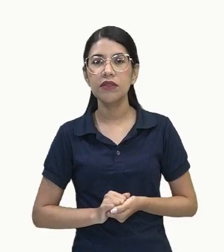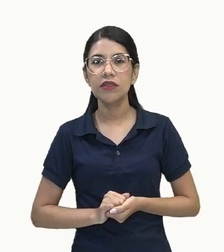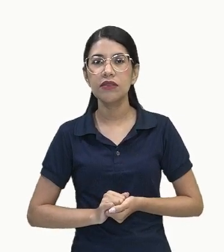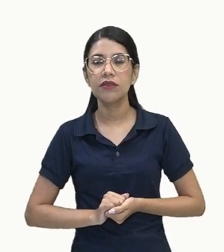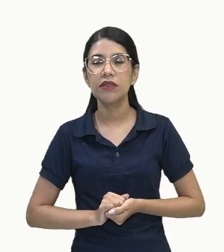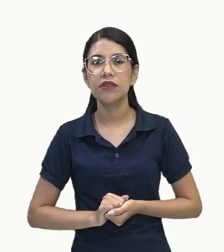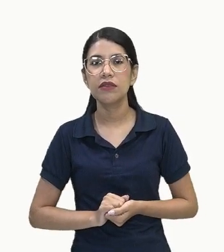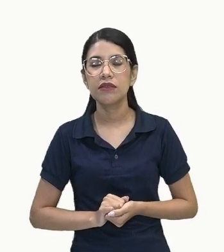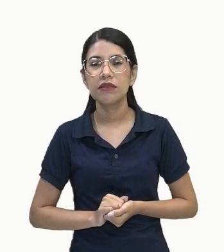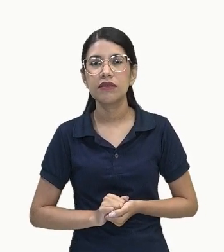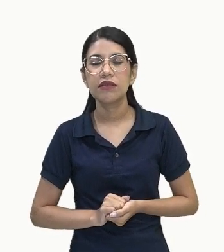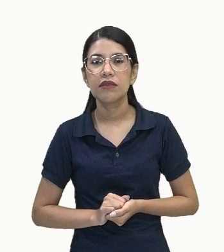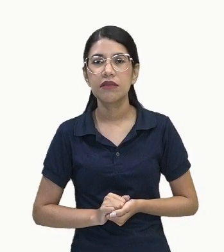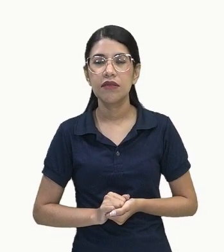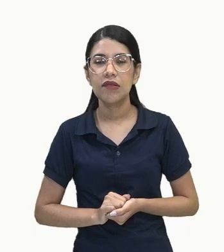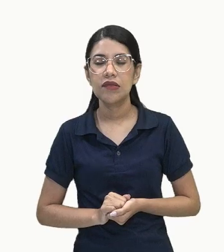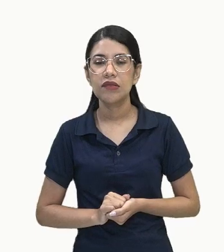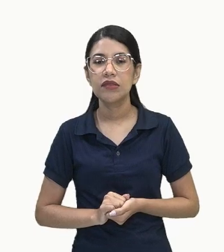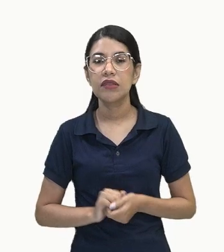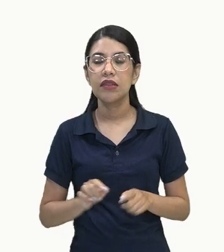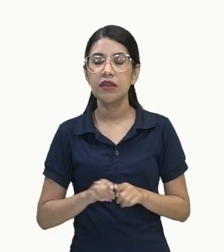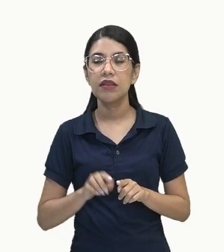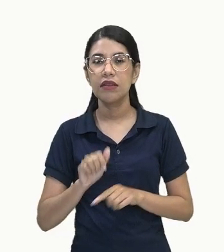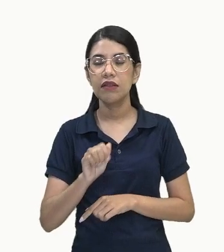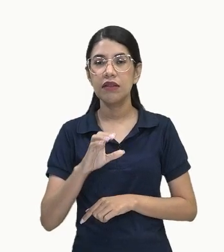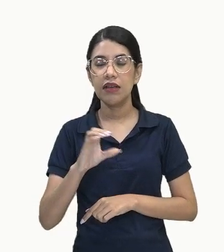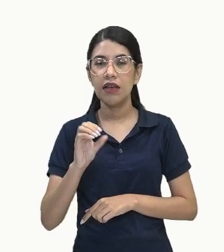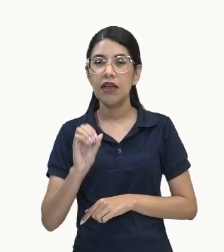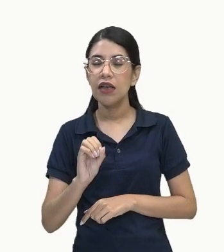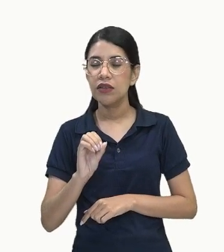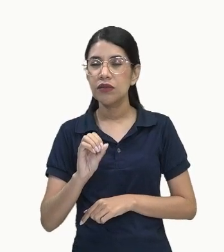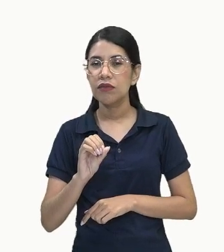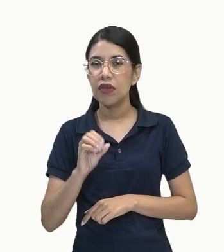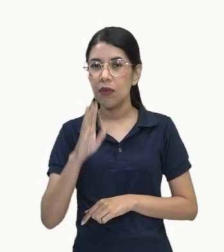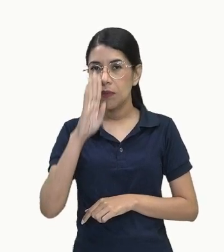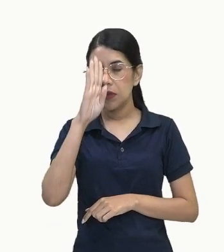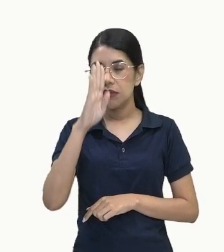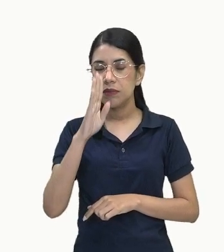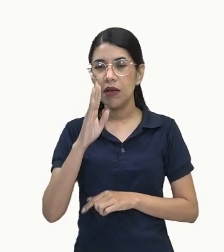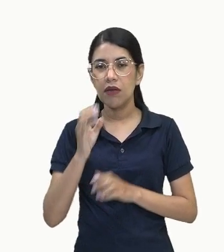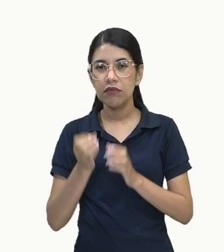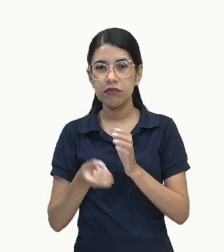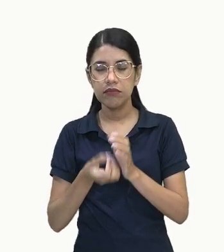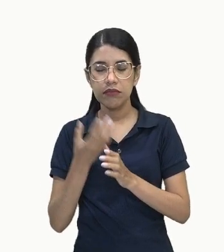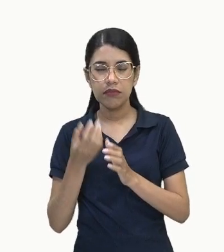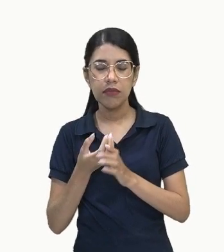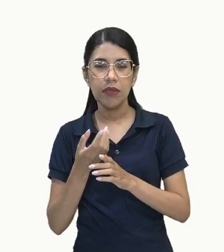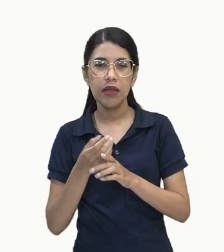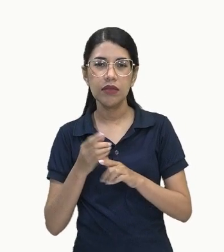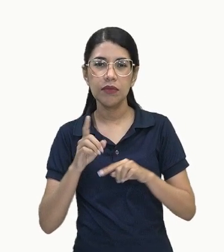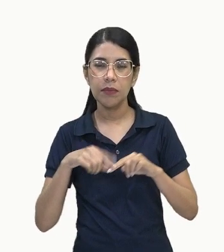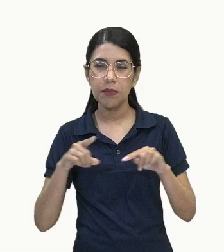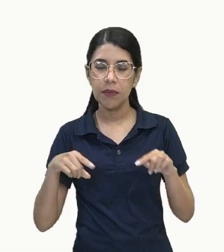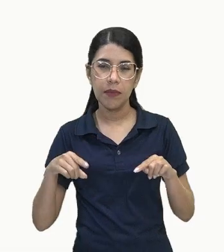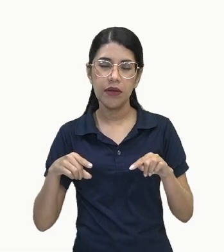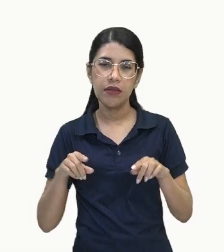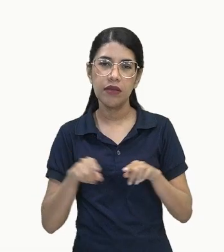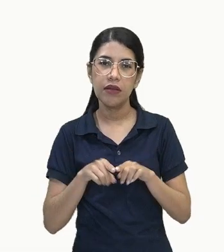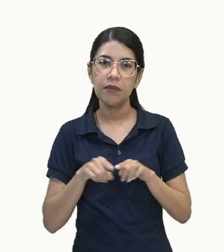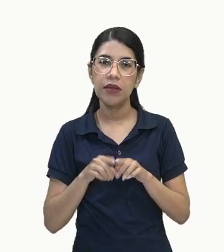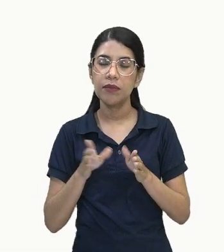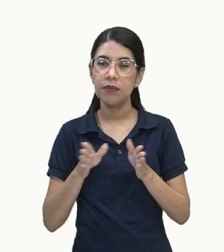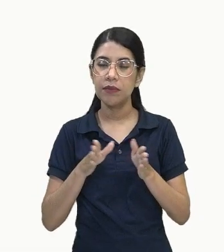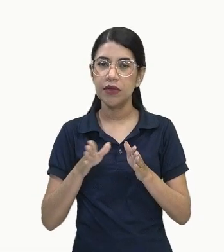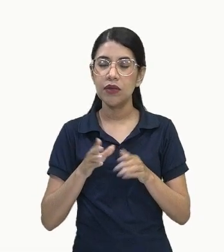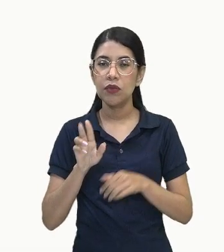mais leve e maleável, o aço foi uma das principais matérias-primas do período. O uso do